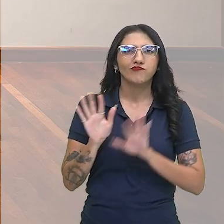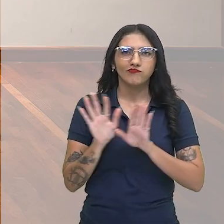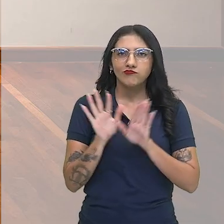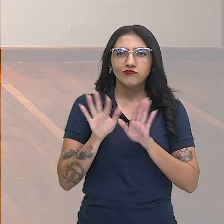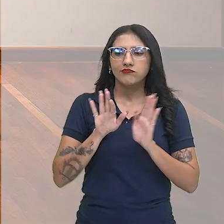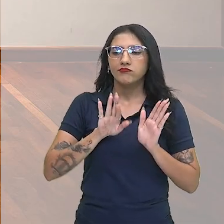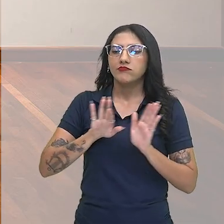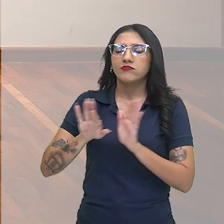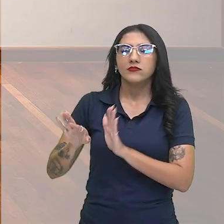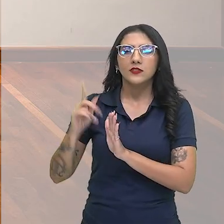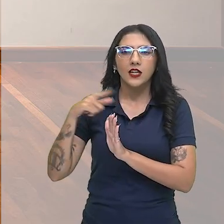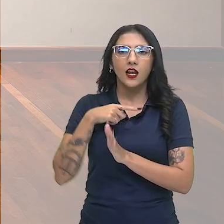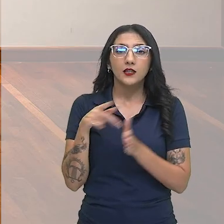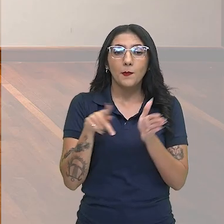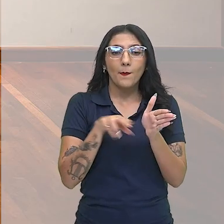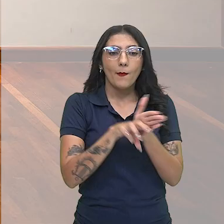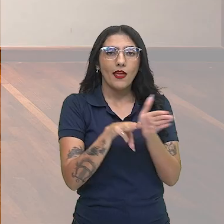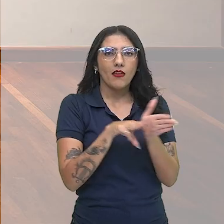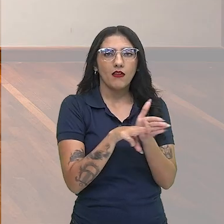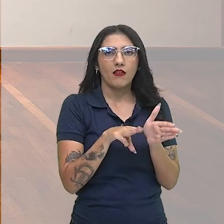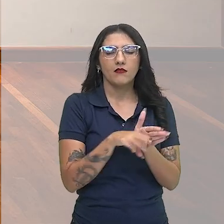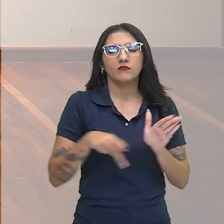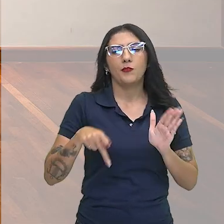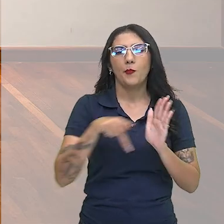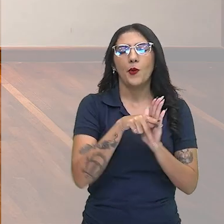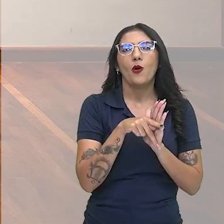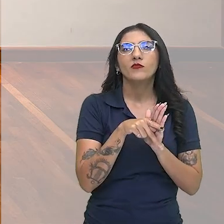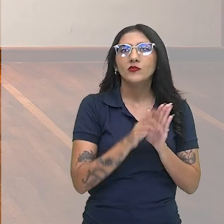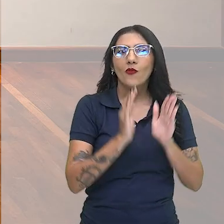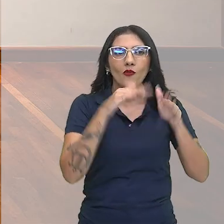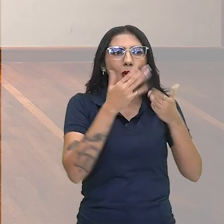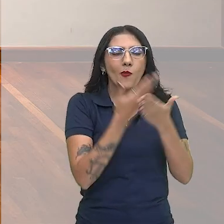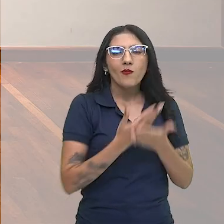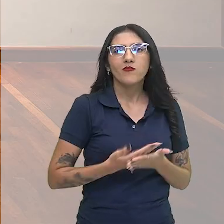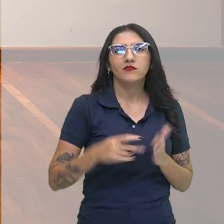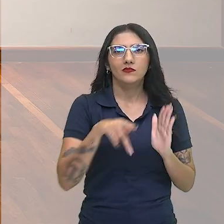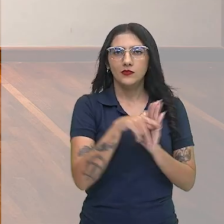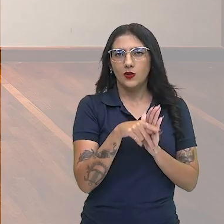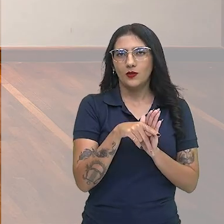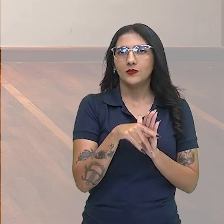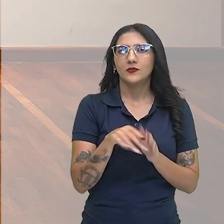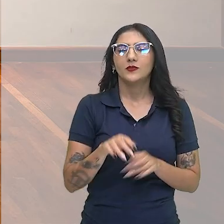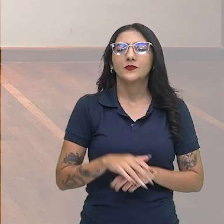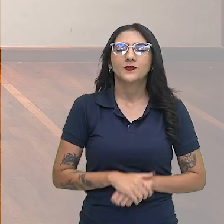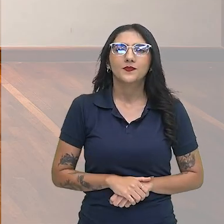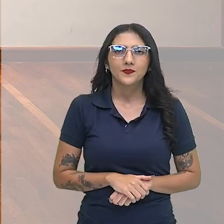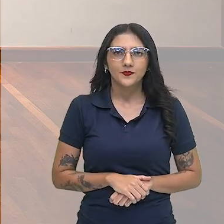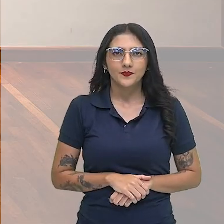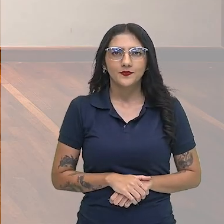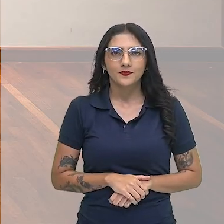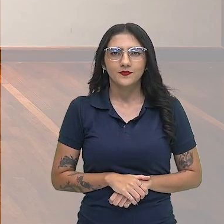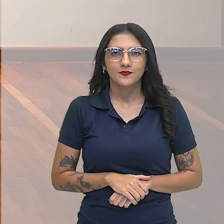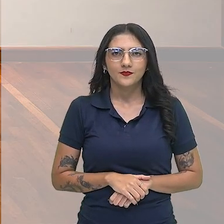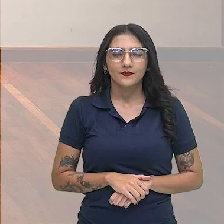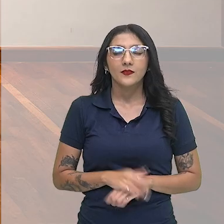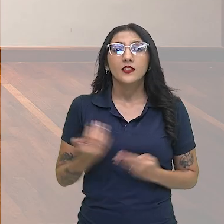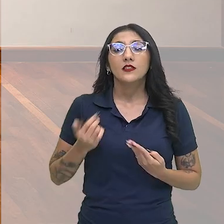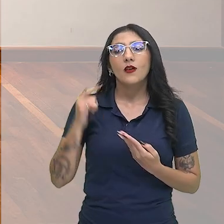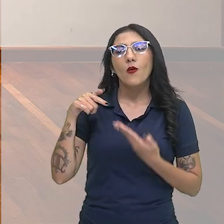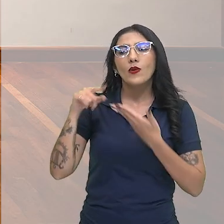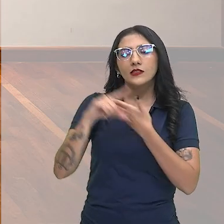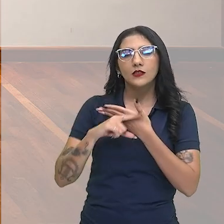o seu próprio método de estudo, o seu próprio objeto de estudo. E aí o Comte é importante porque na sua obra